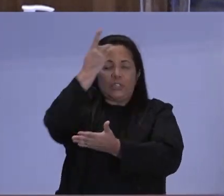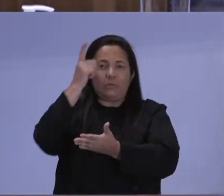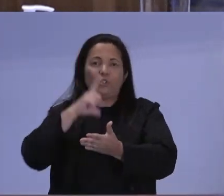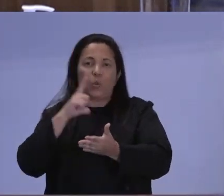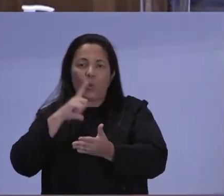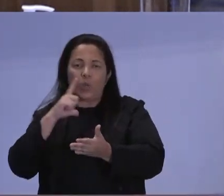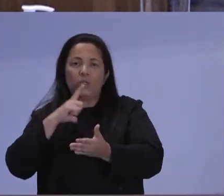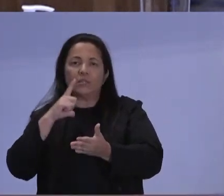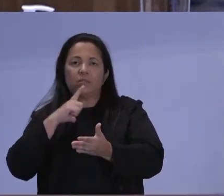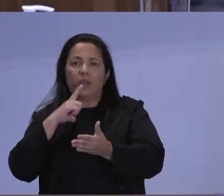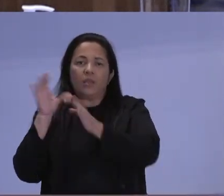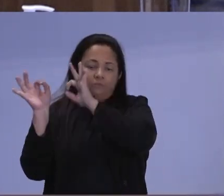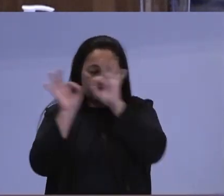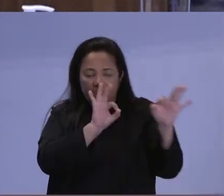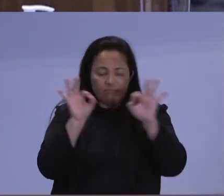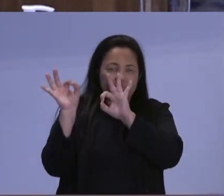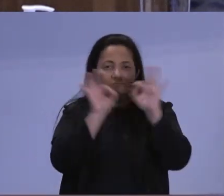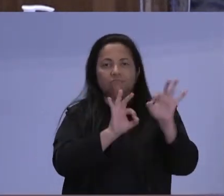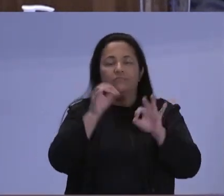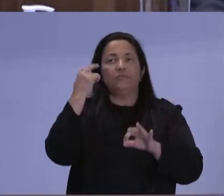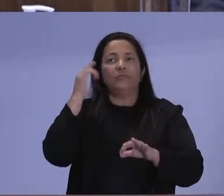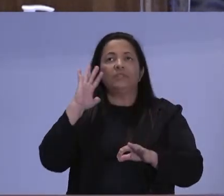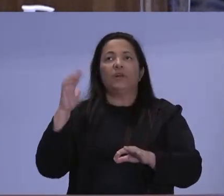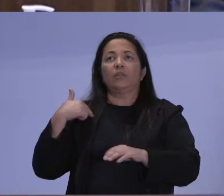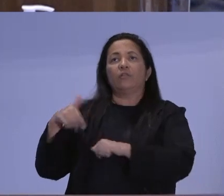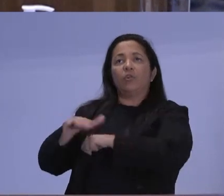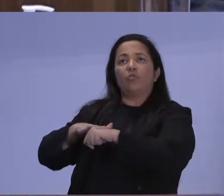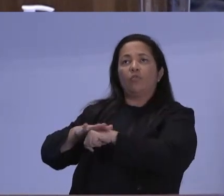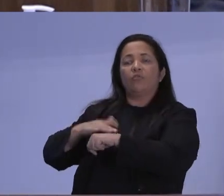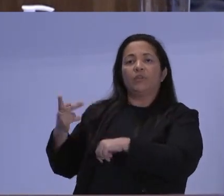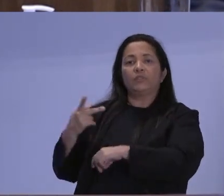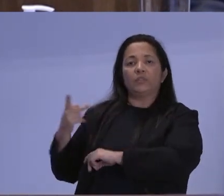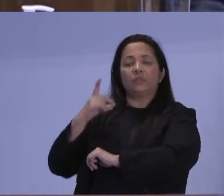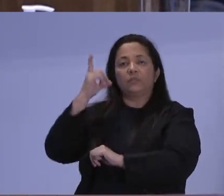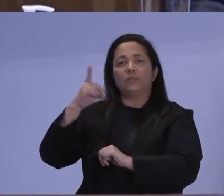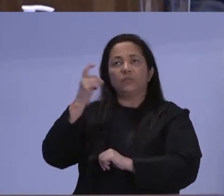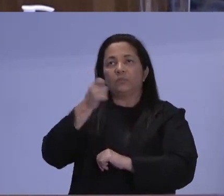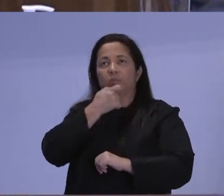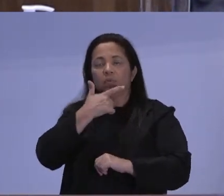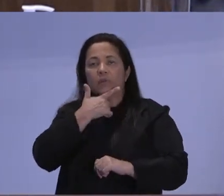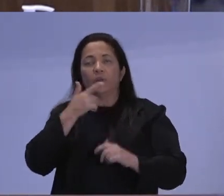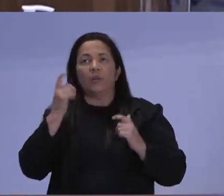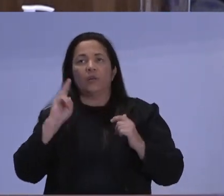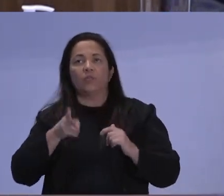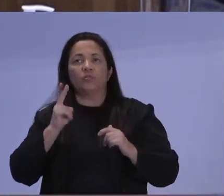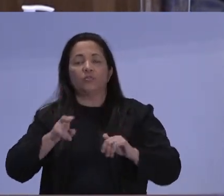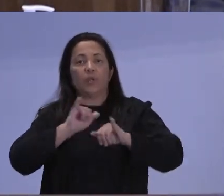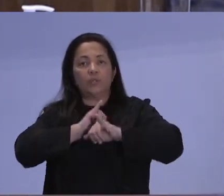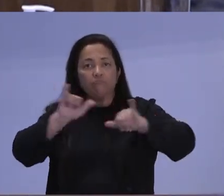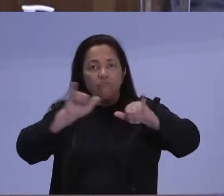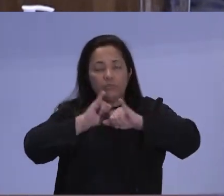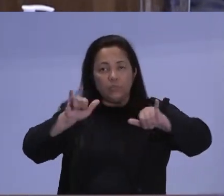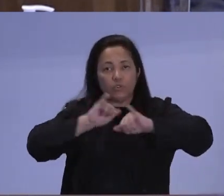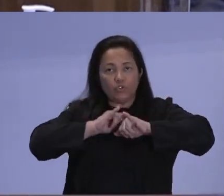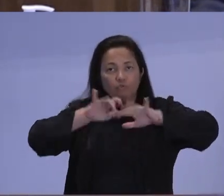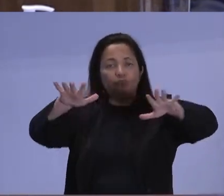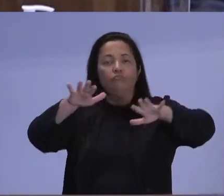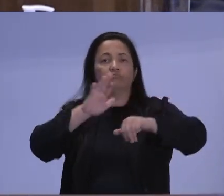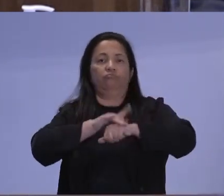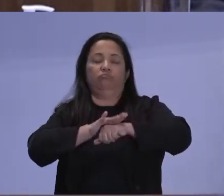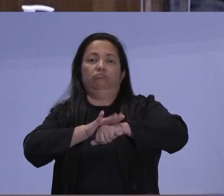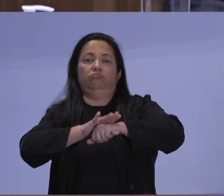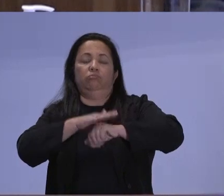pensarem no diagnóstico. Estava falando para o deputado, para a gente manter isso, né, essa divulgação da doença. E o nosso papel